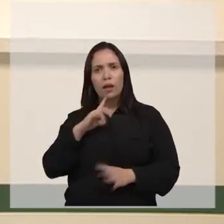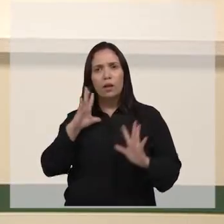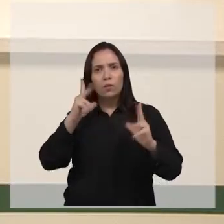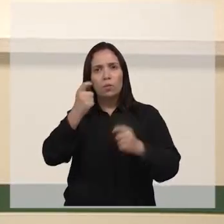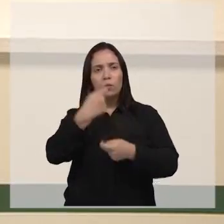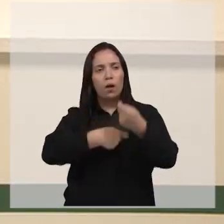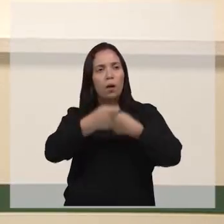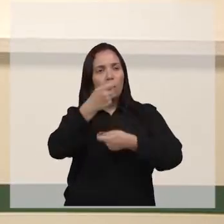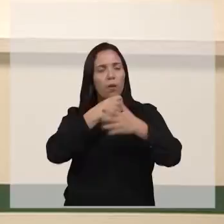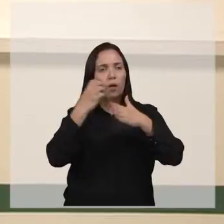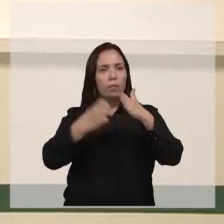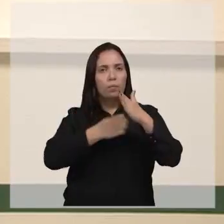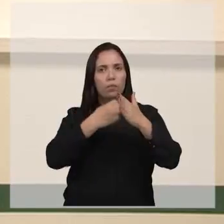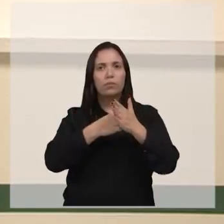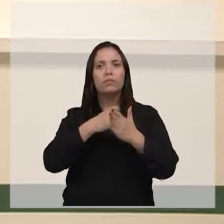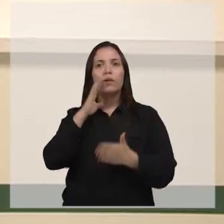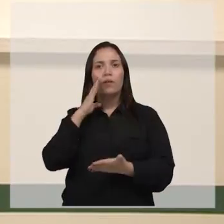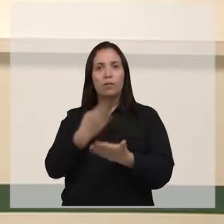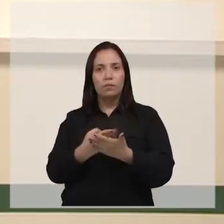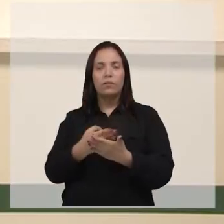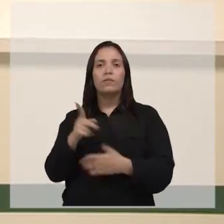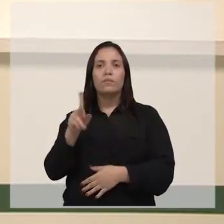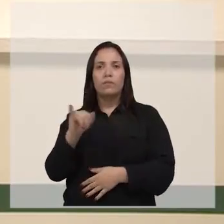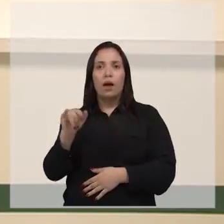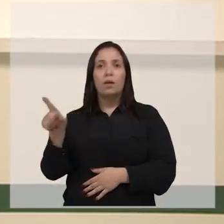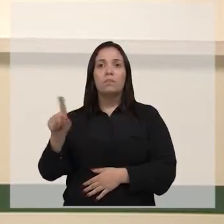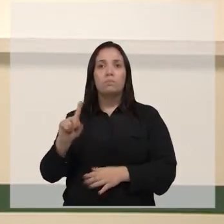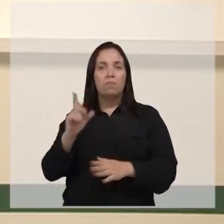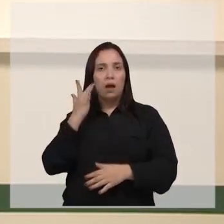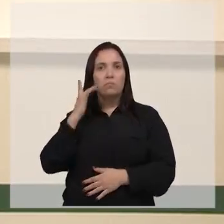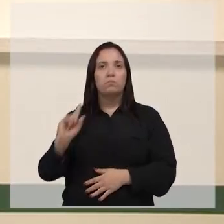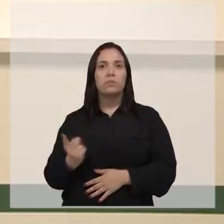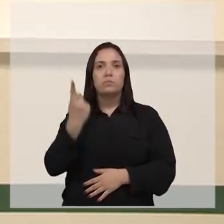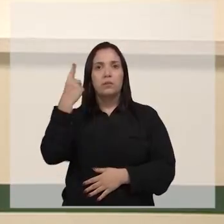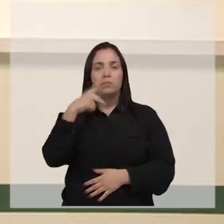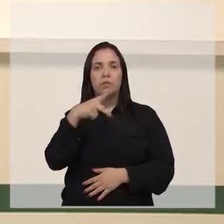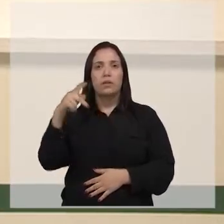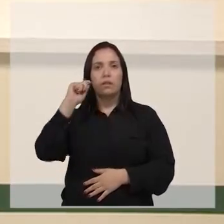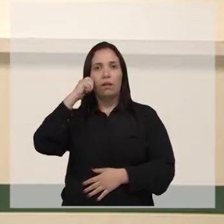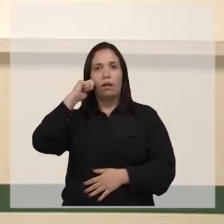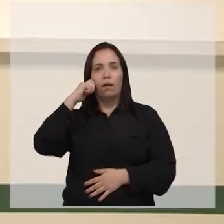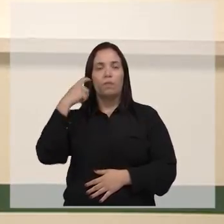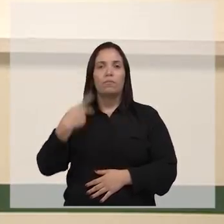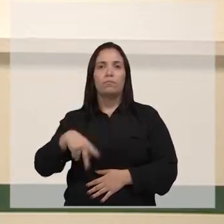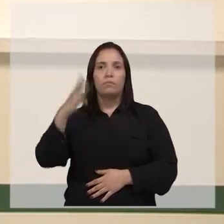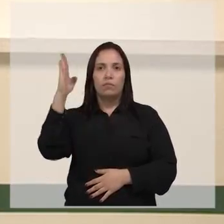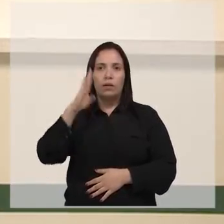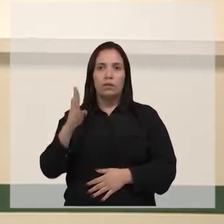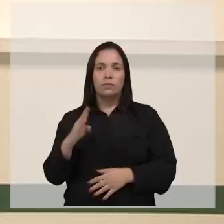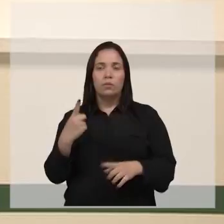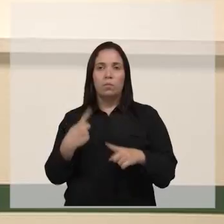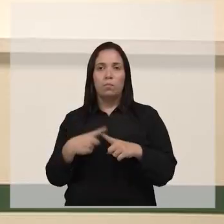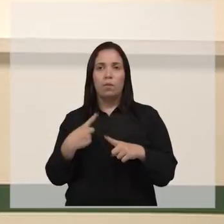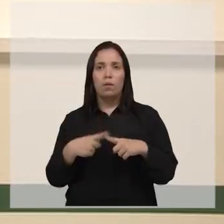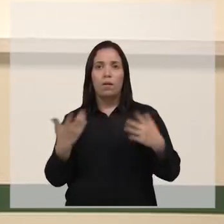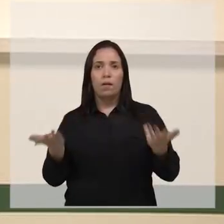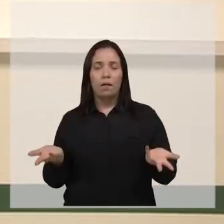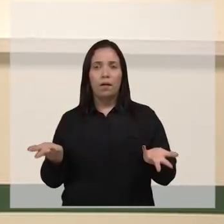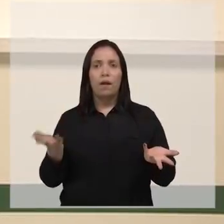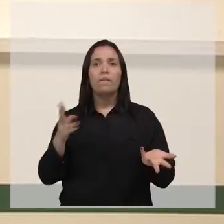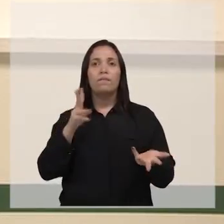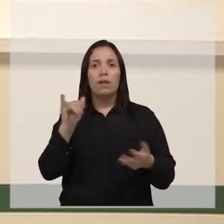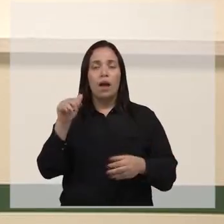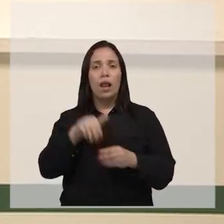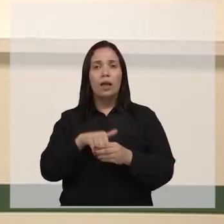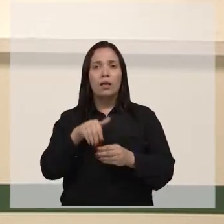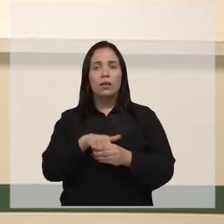mercado financeiro, se preparem para ter o primeiro presidente negro do Brasil. Porque só falta isso. Porque o viés que vai tomar